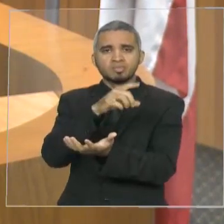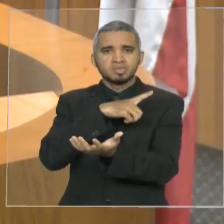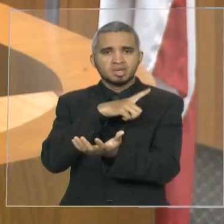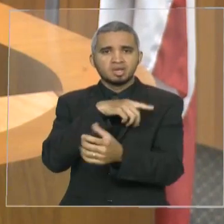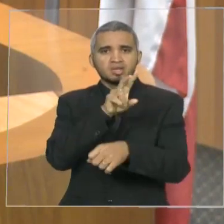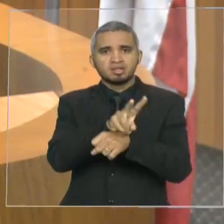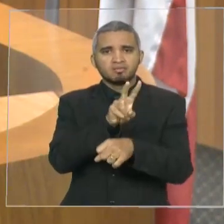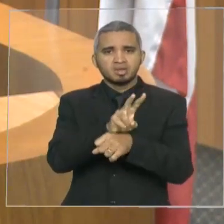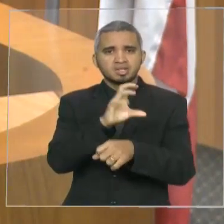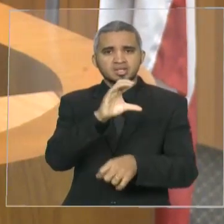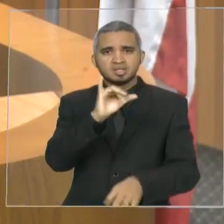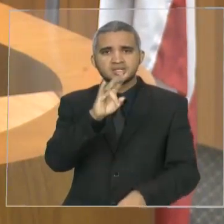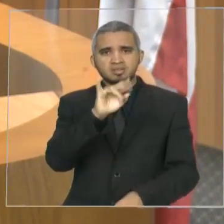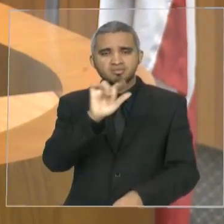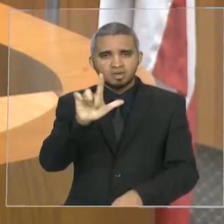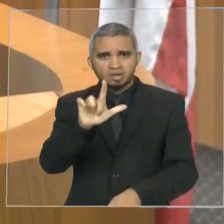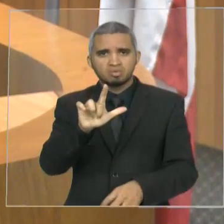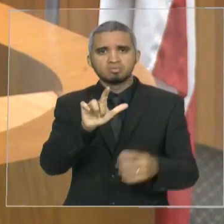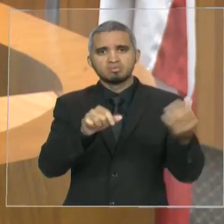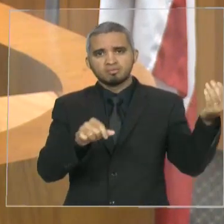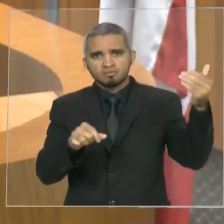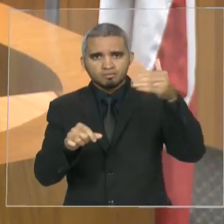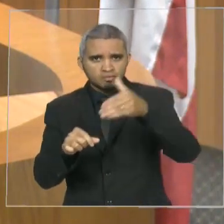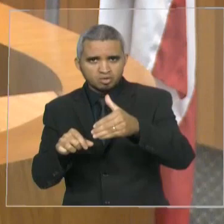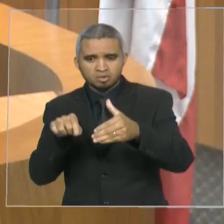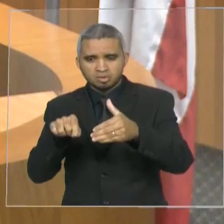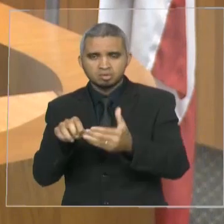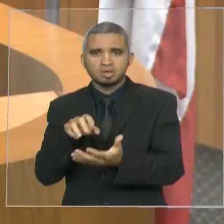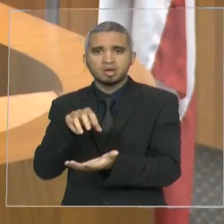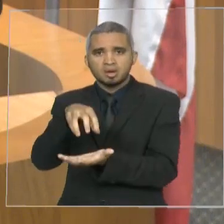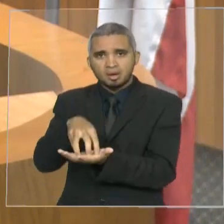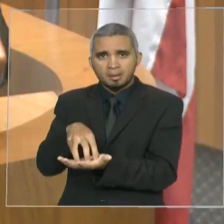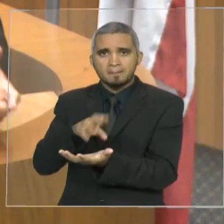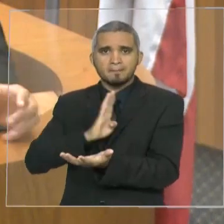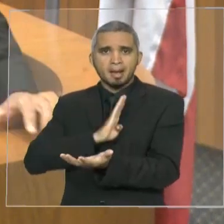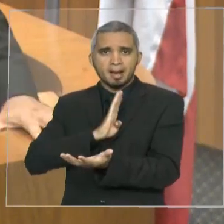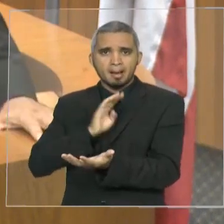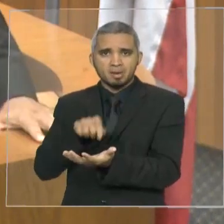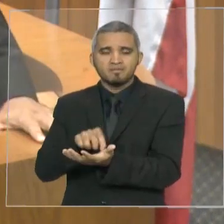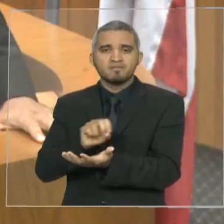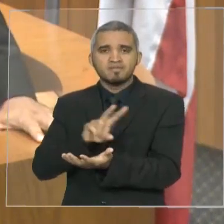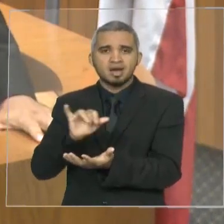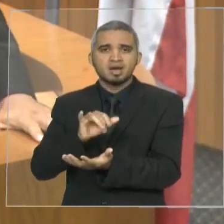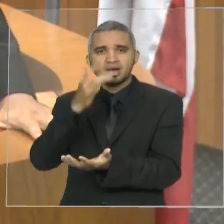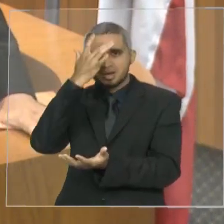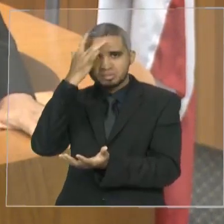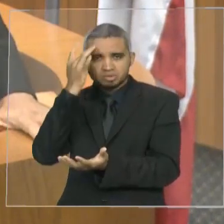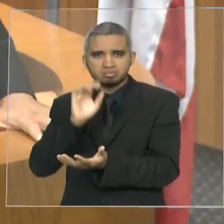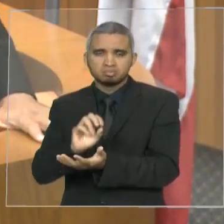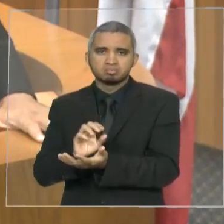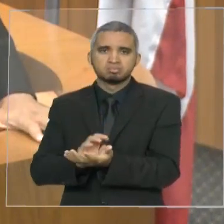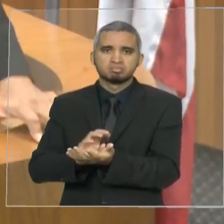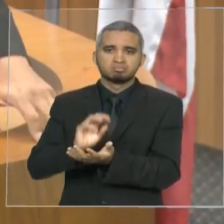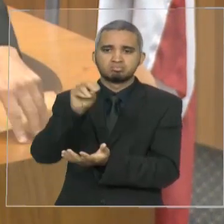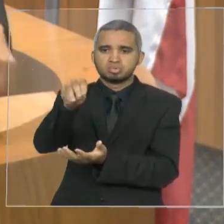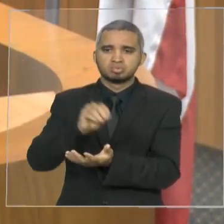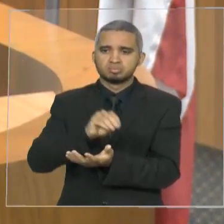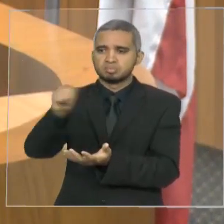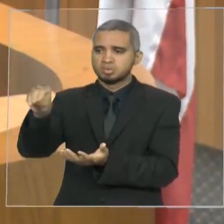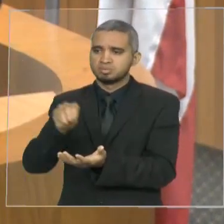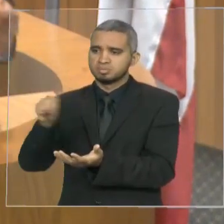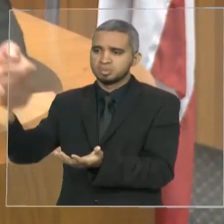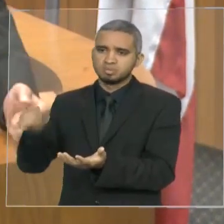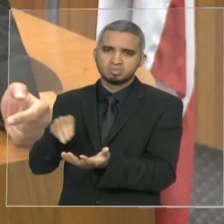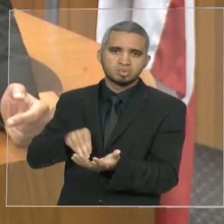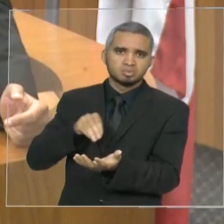Nacional, venha a fazer na região, para atender toda essa demanda. Então, foi uma audiência